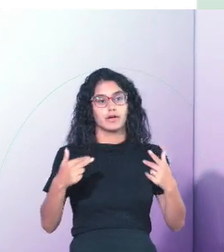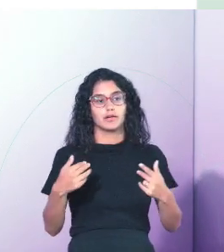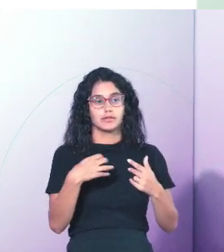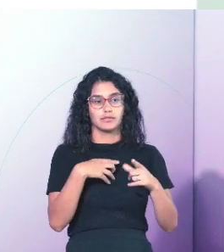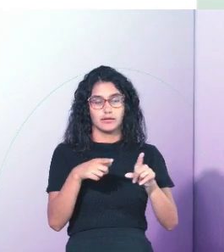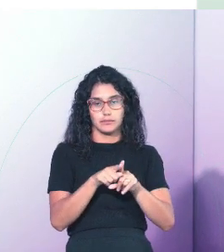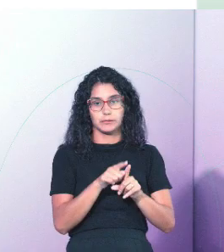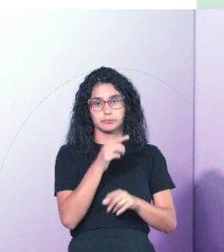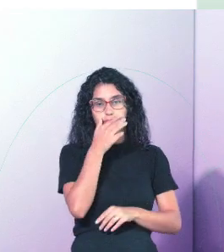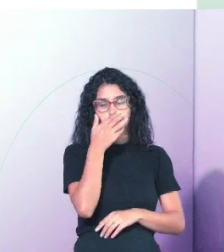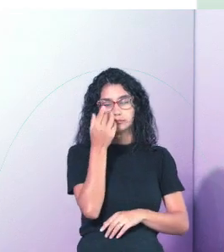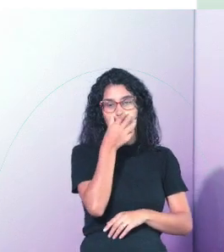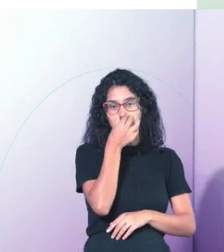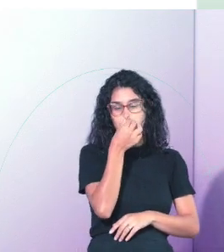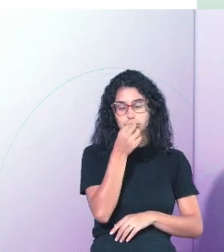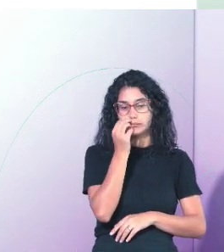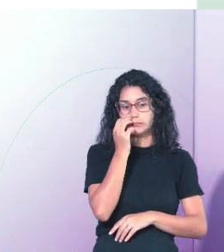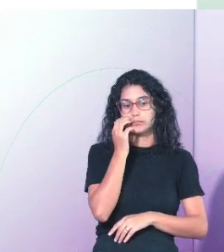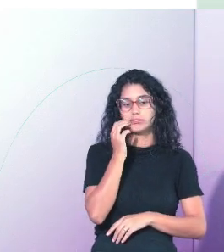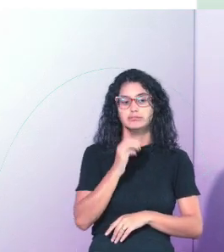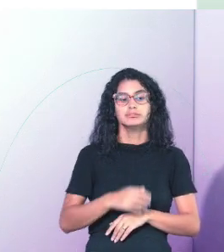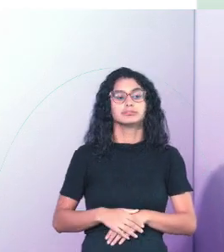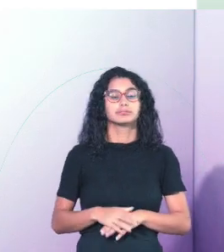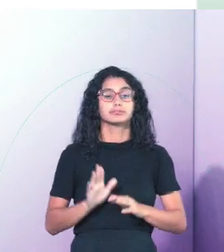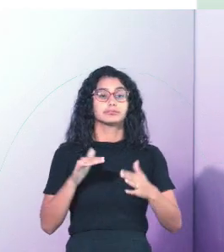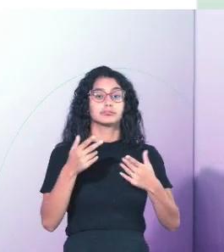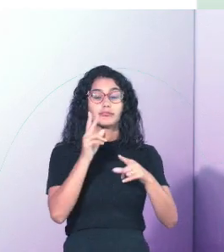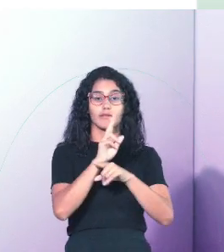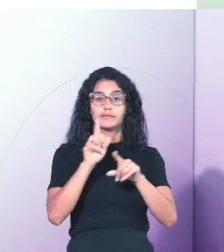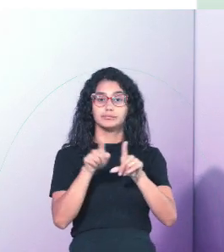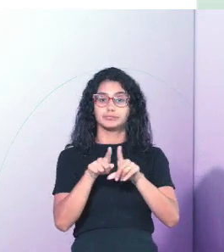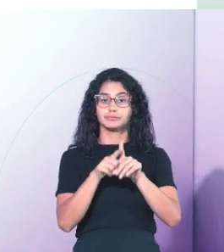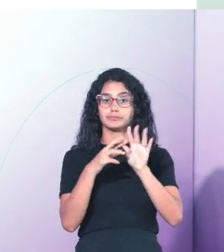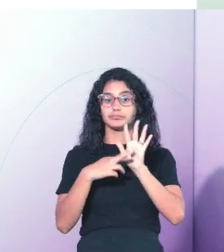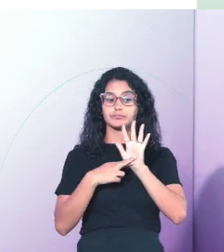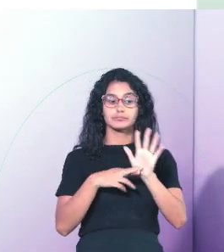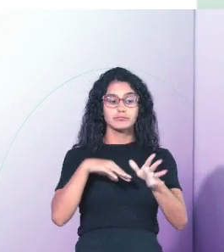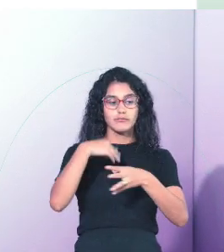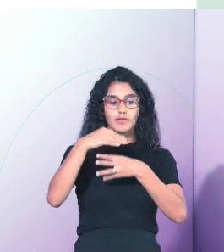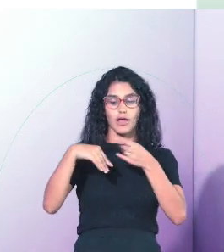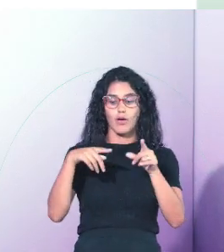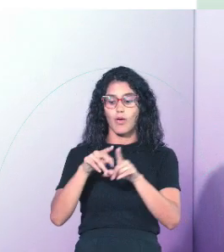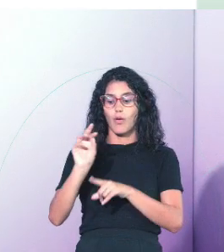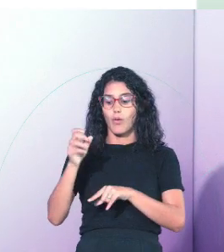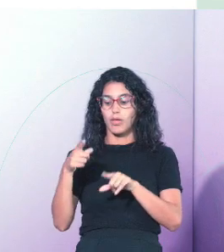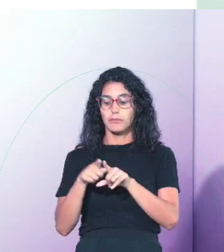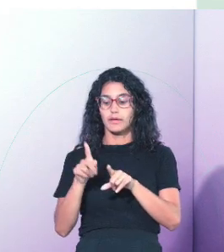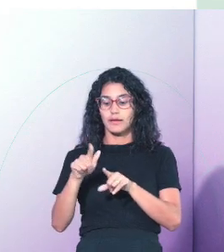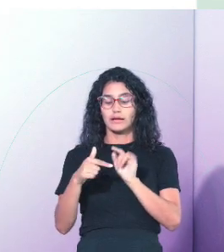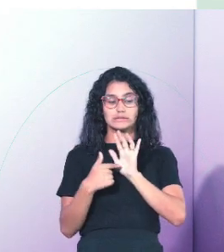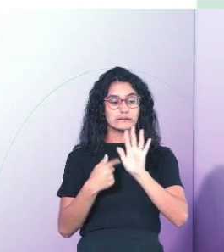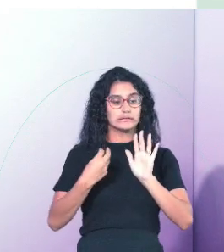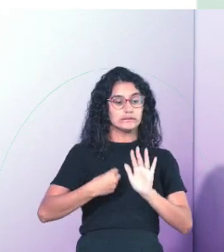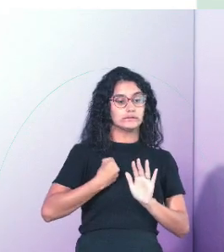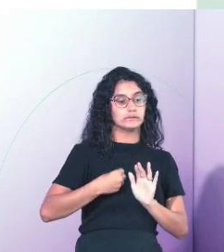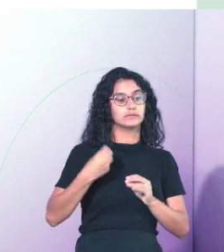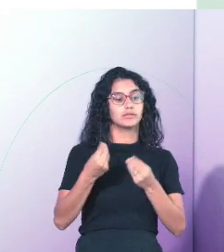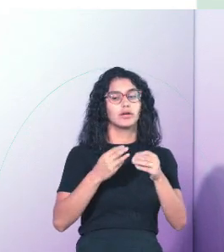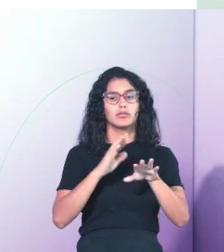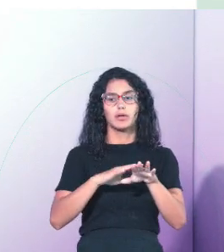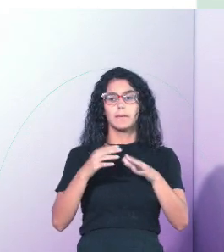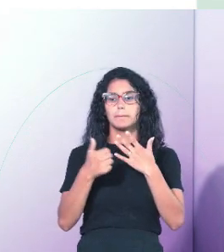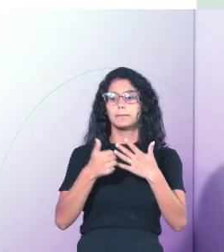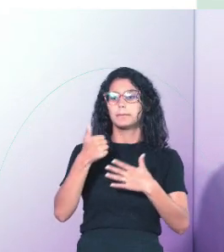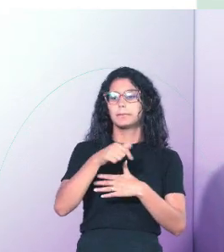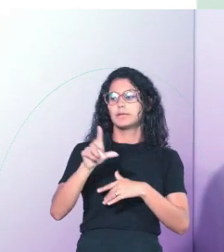efeito colateral que não é esperado. Quando um tratamento representa um risco ou ele é invasivo, o que o paciente